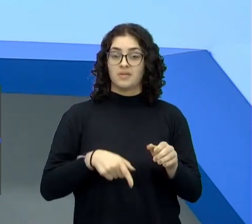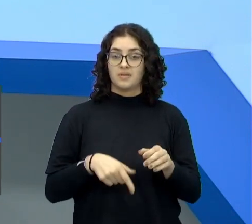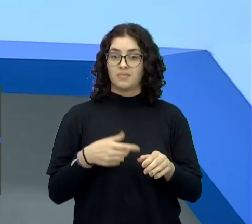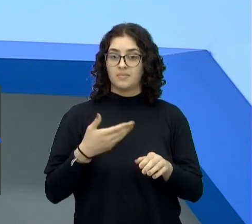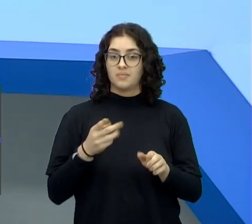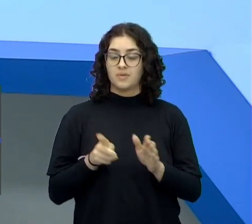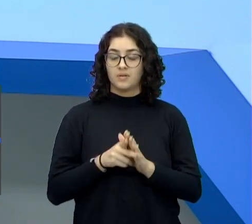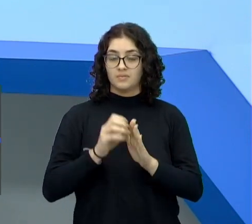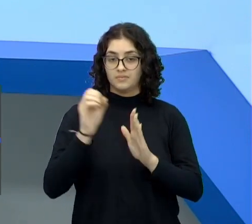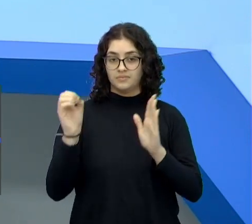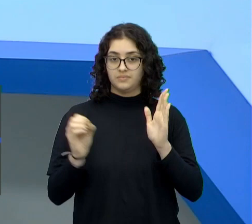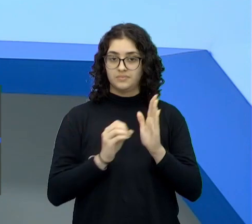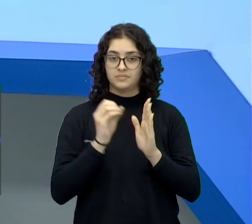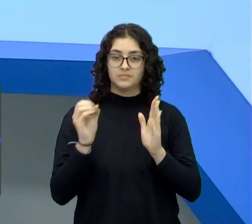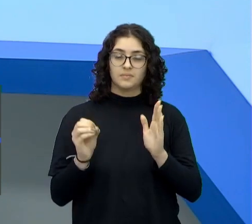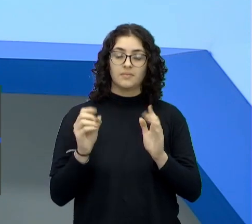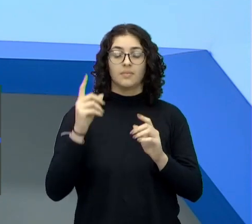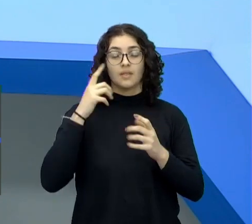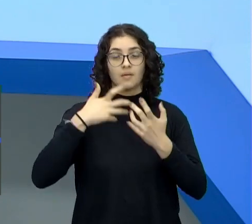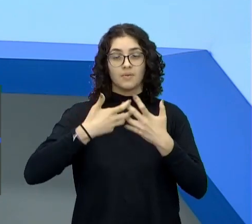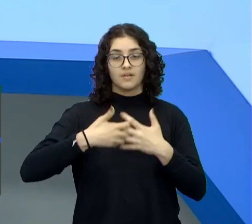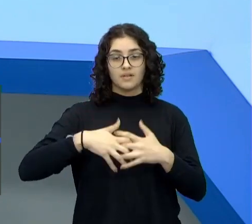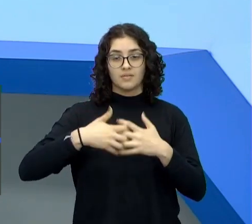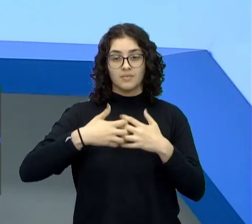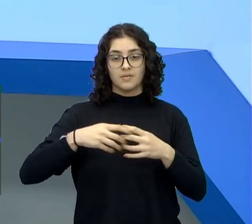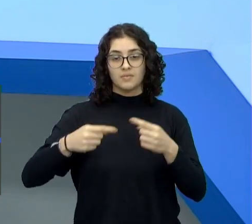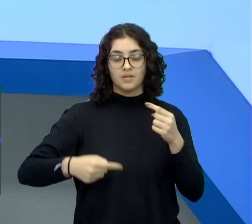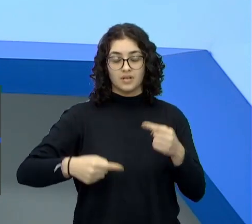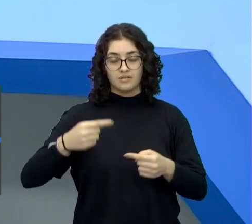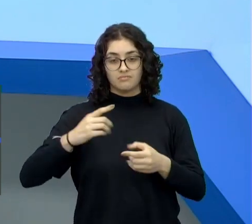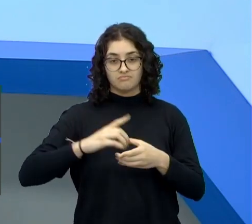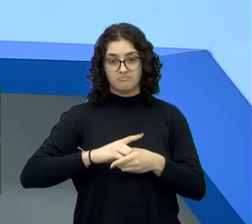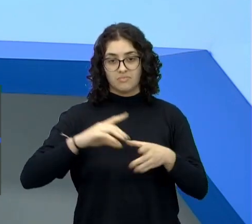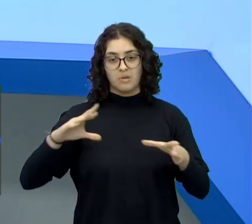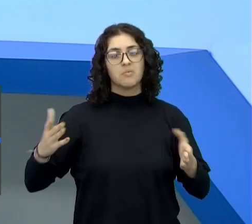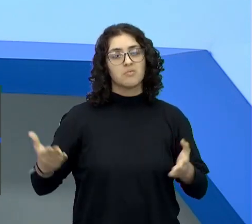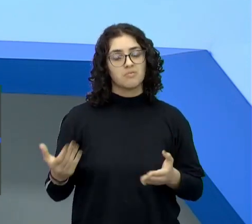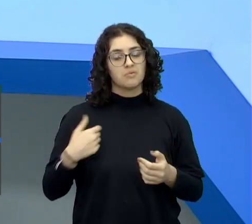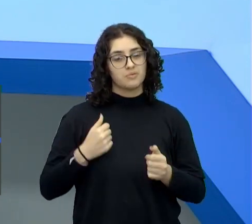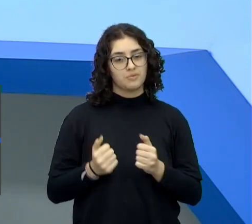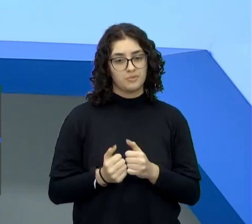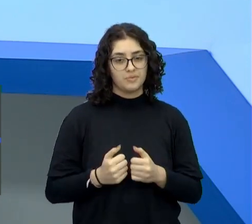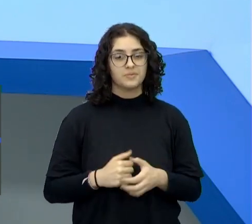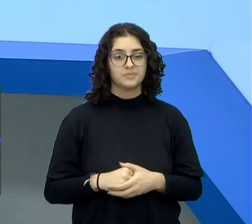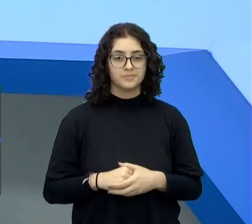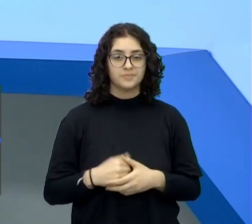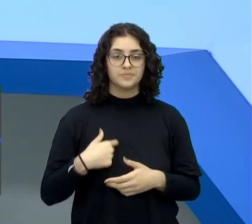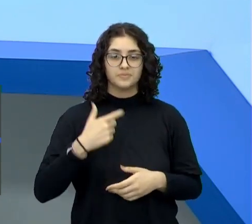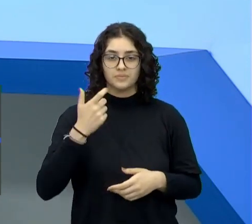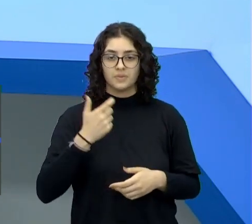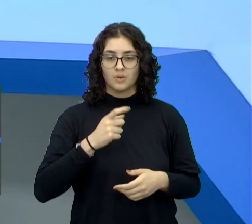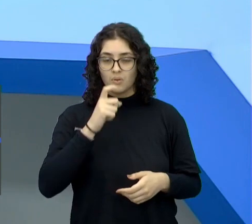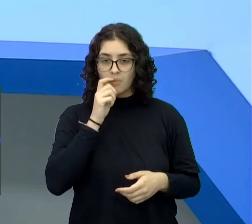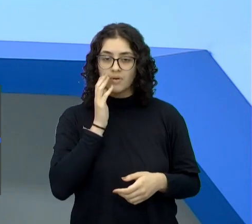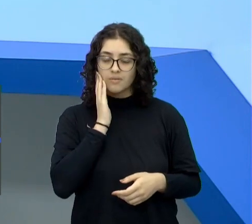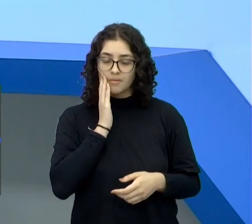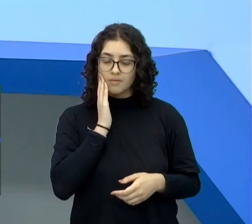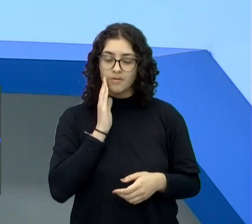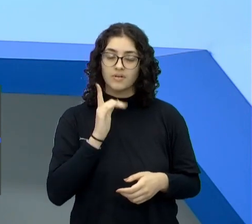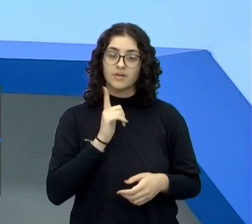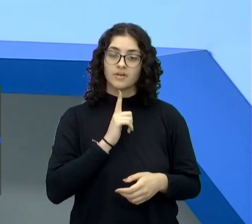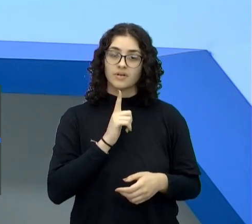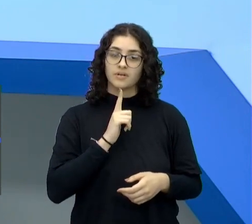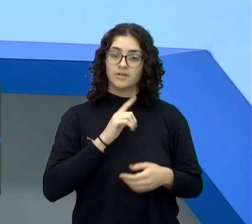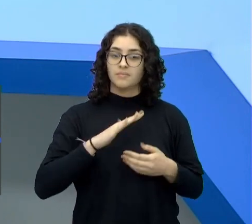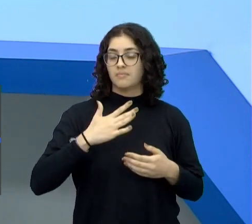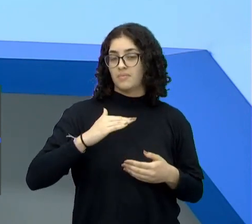do aprofundamento Pensamento Político e Democracia, por isso eu estou aqui na aula de hoje. Eu sou um homem pardo, estatura média,